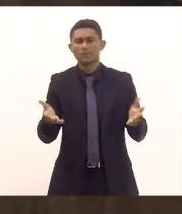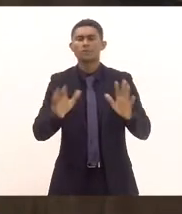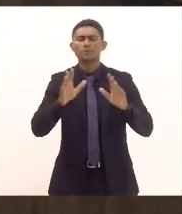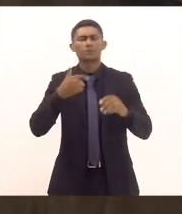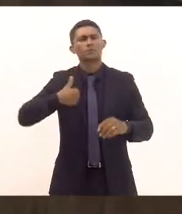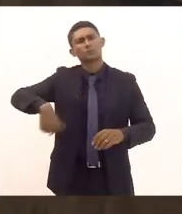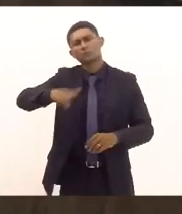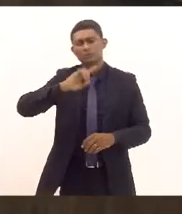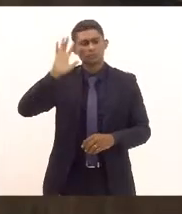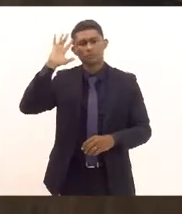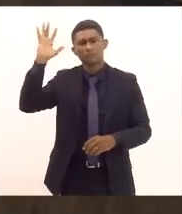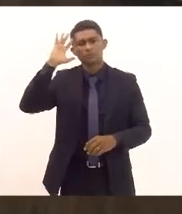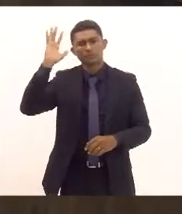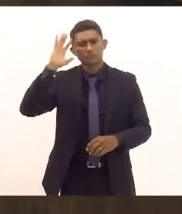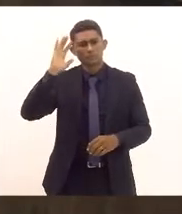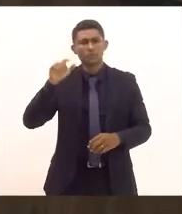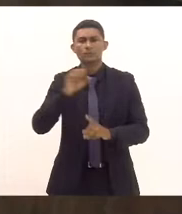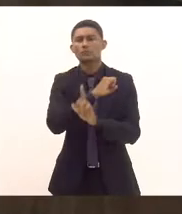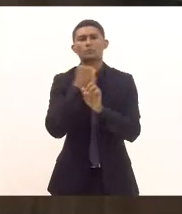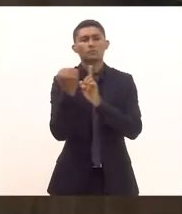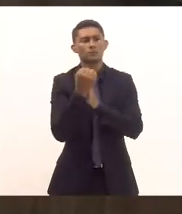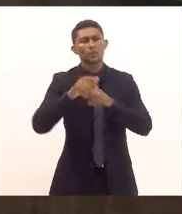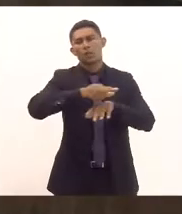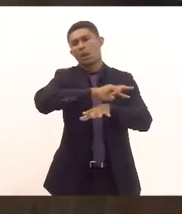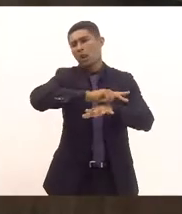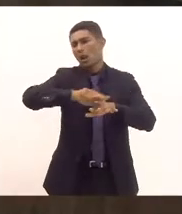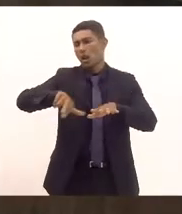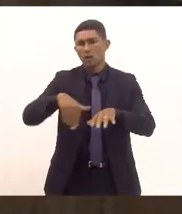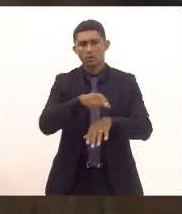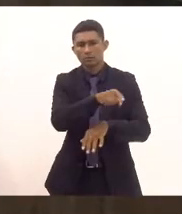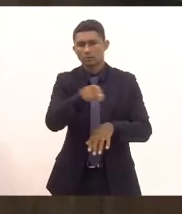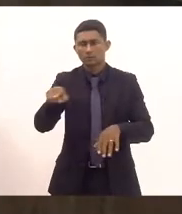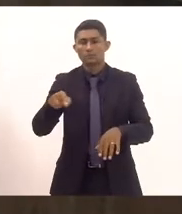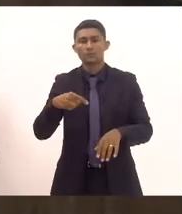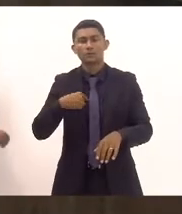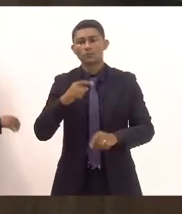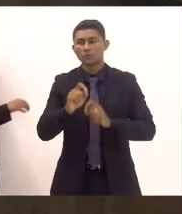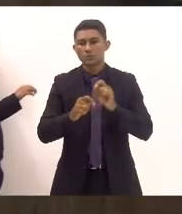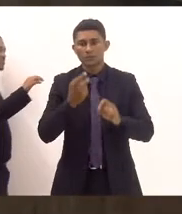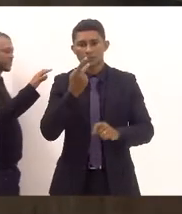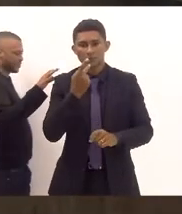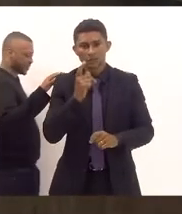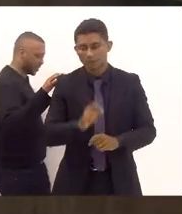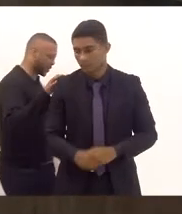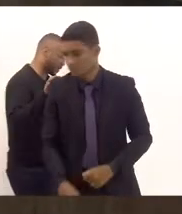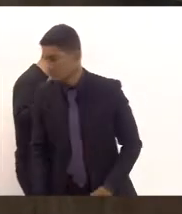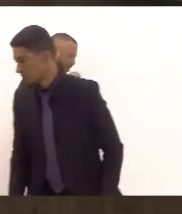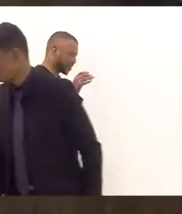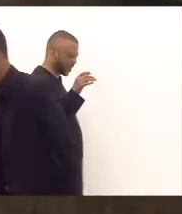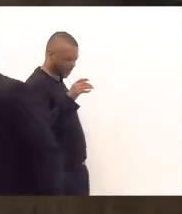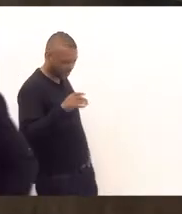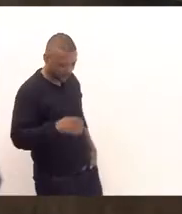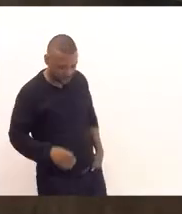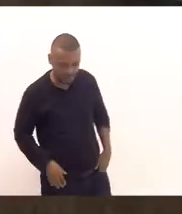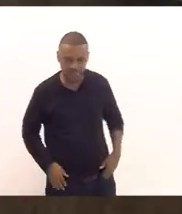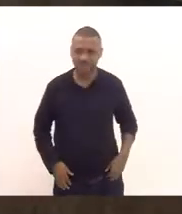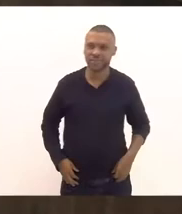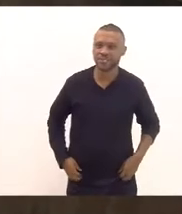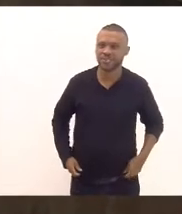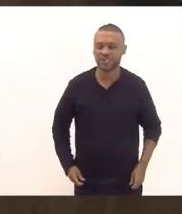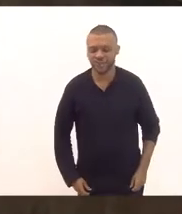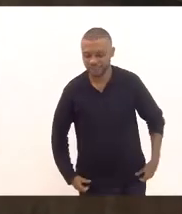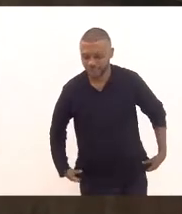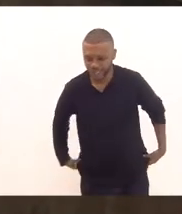quando pensamos na diversidade da sociedade e falo aqui no caso da diversidade de deficiência de